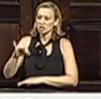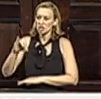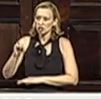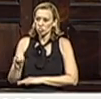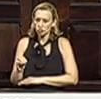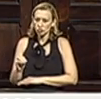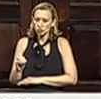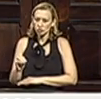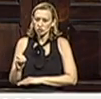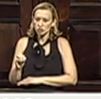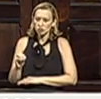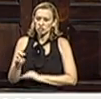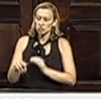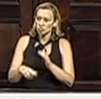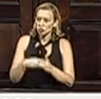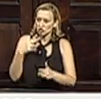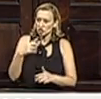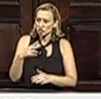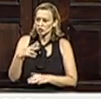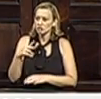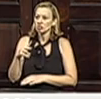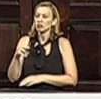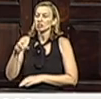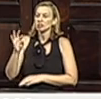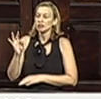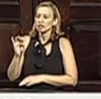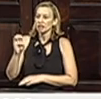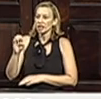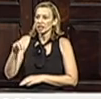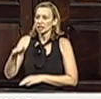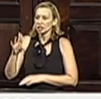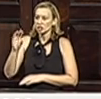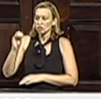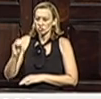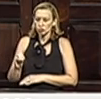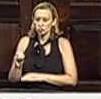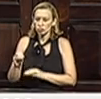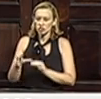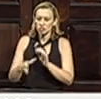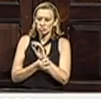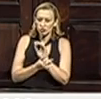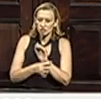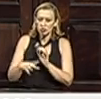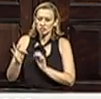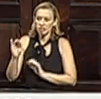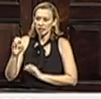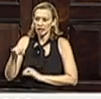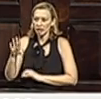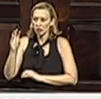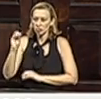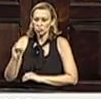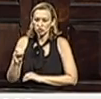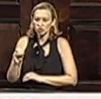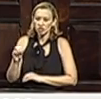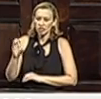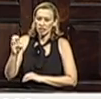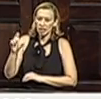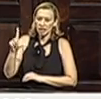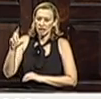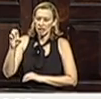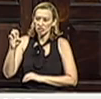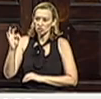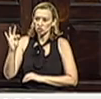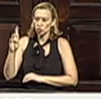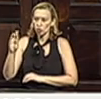instrumentalização cirúrgica, técnicos de segurança do trabalho, técnicos de telecomunicações, técnicos de eletrônica, técnicos